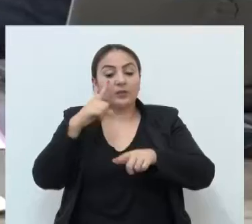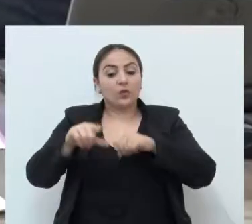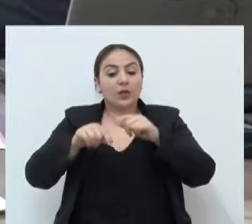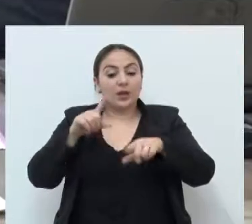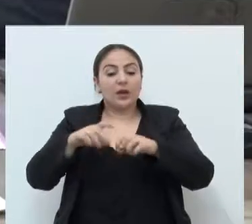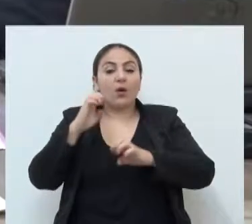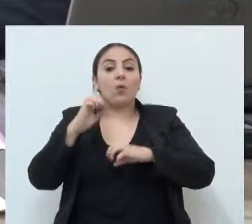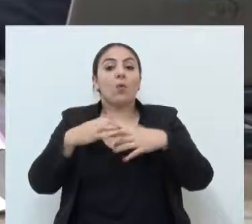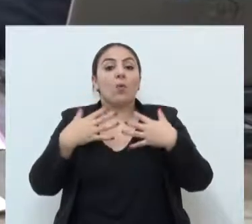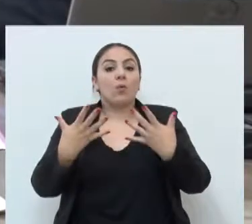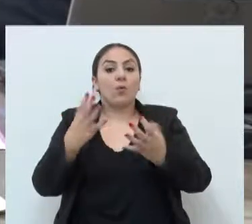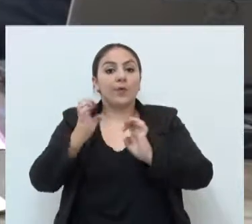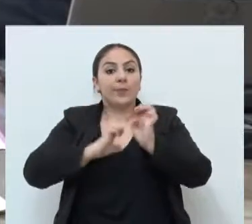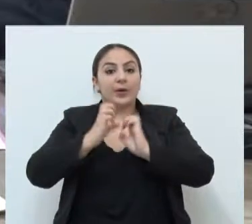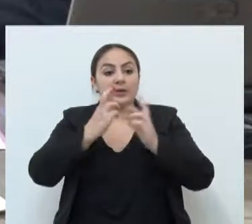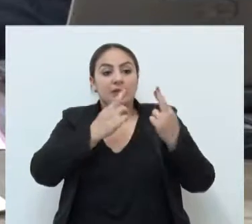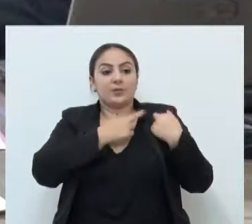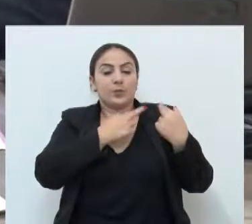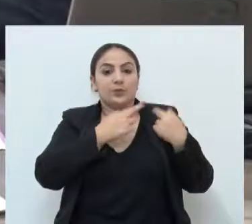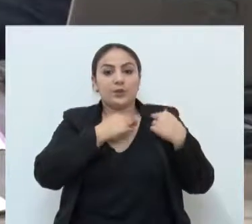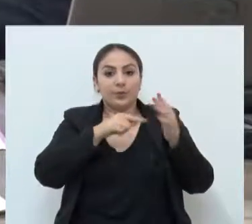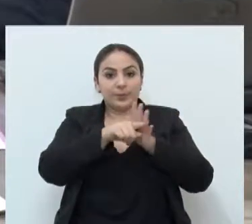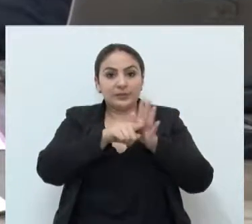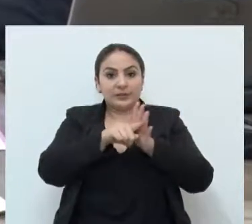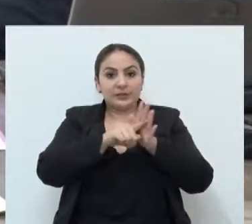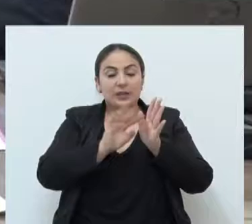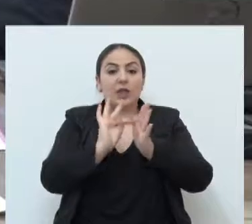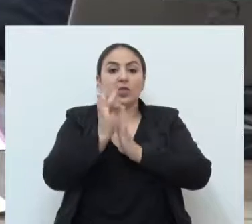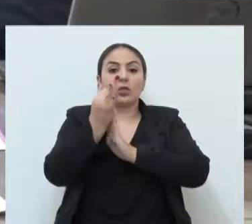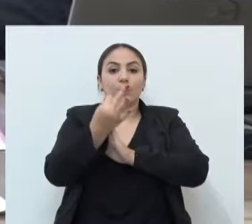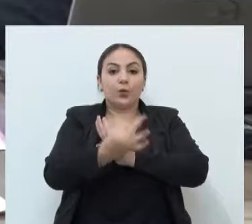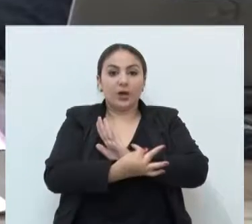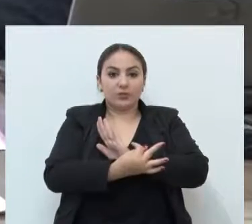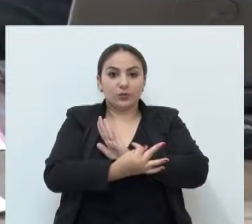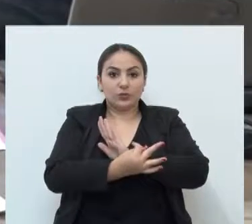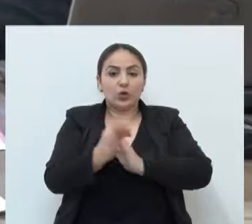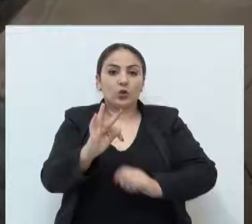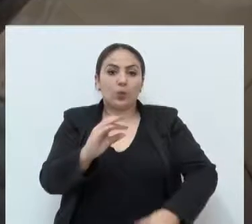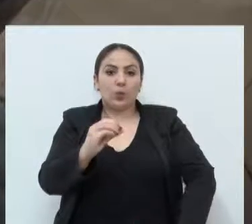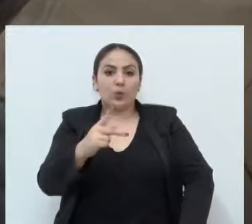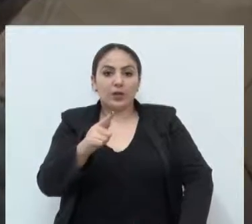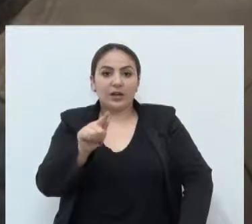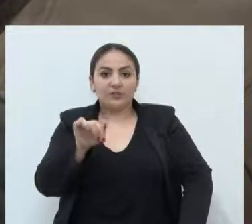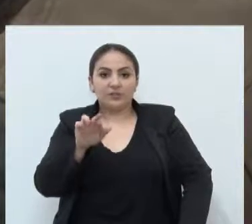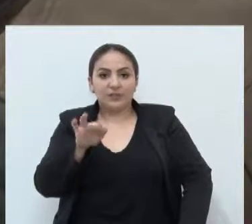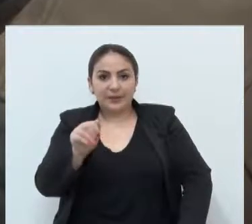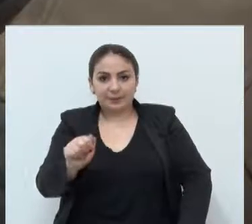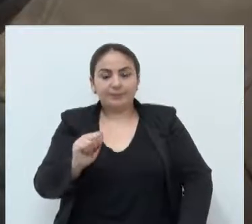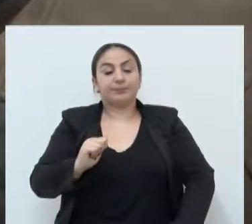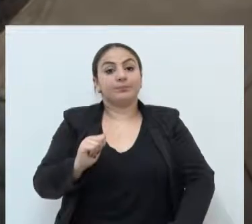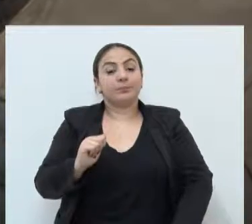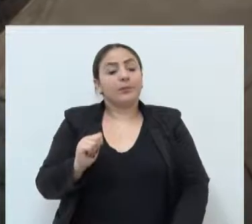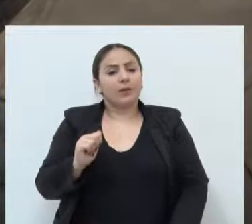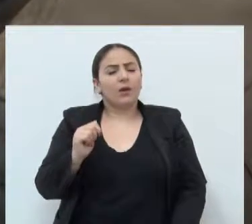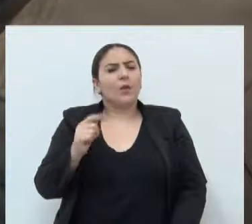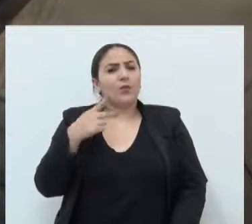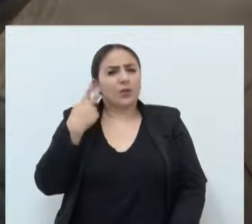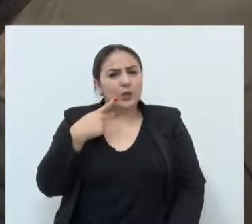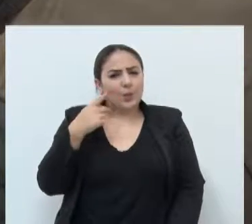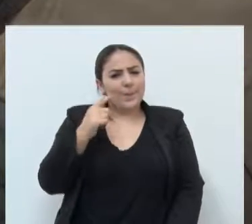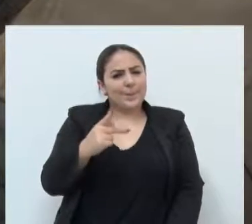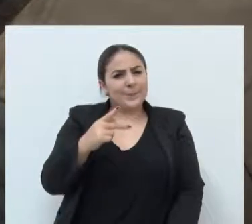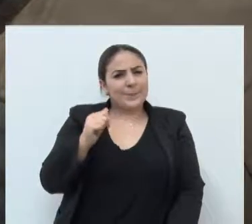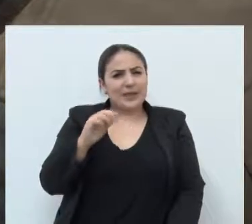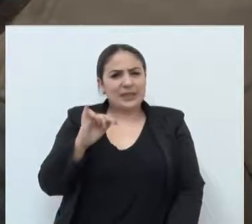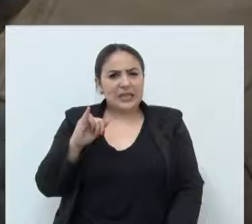para selecionar a empresa responsável pelo levantamento topográfico. O vereador Patrick Cavalcante comentou